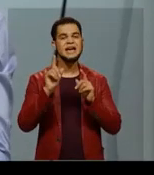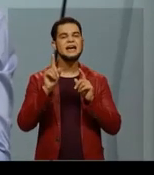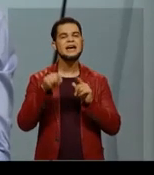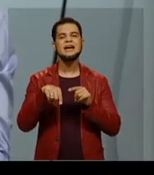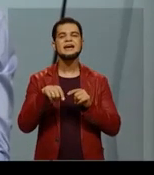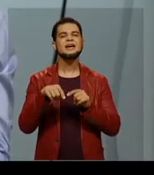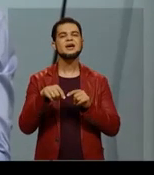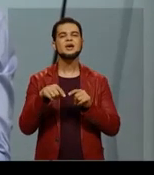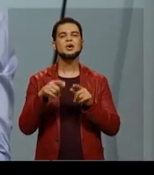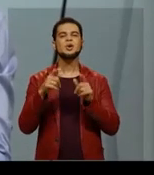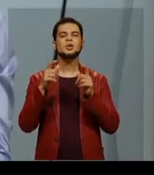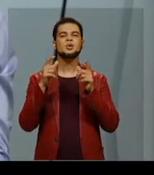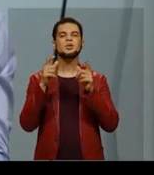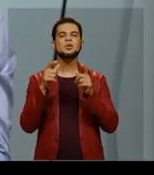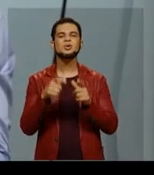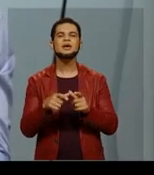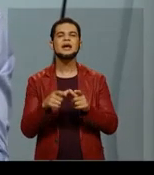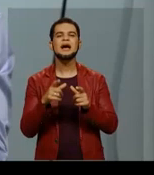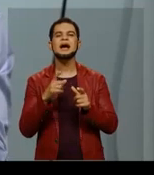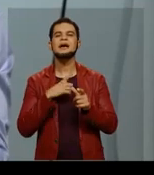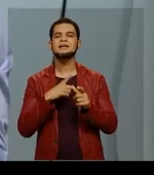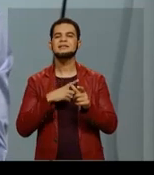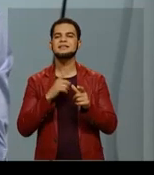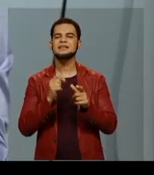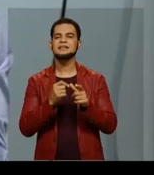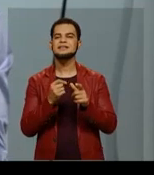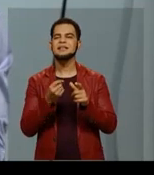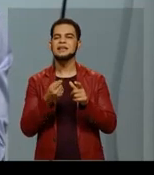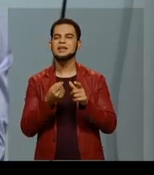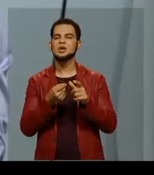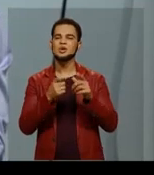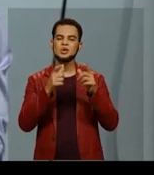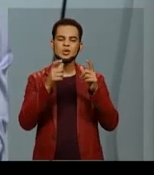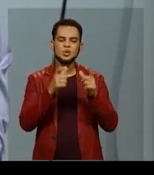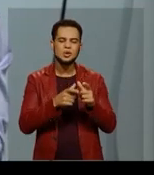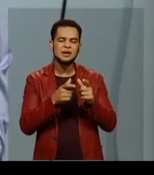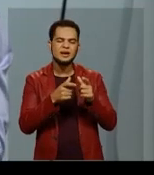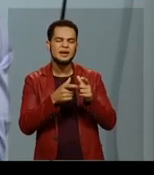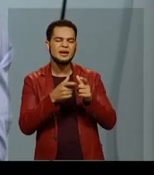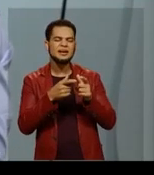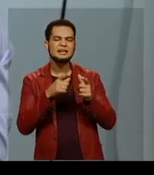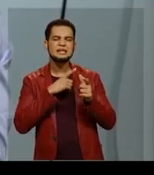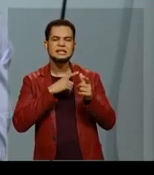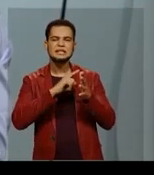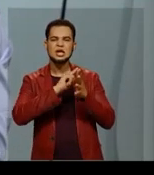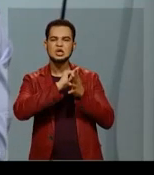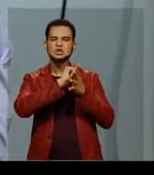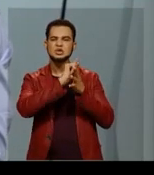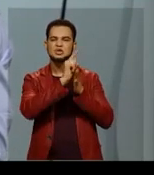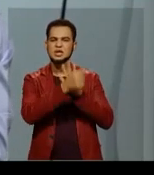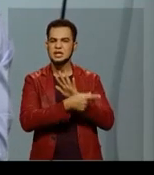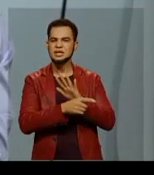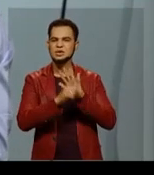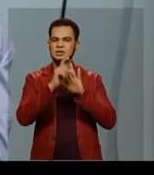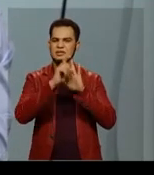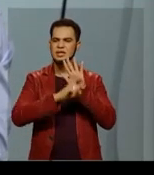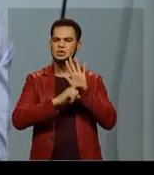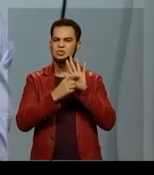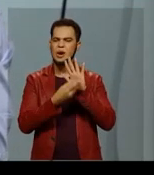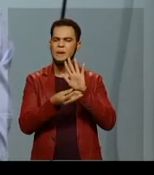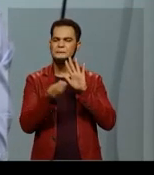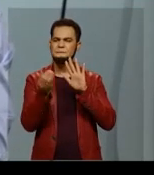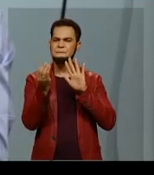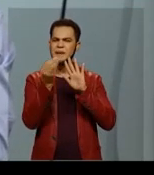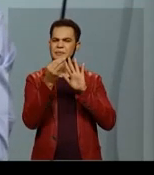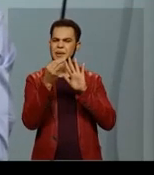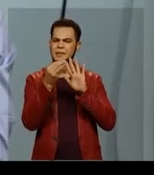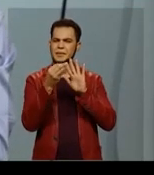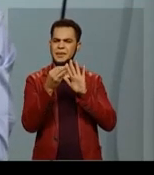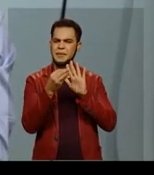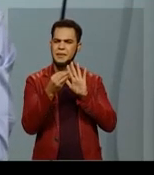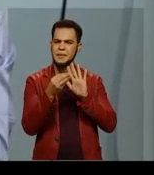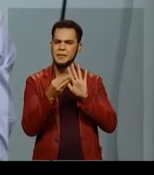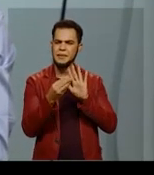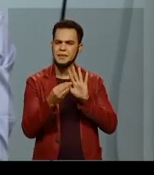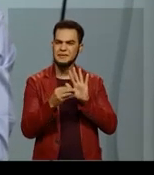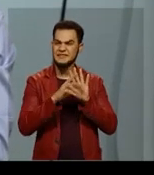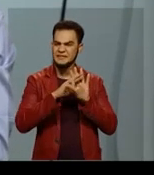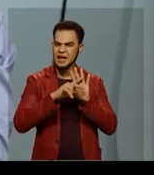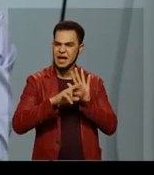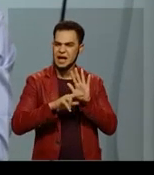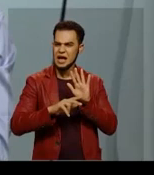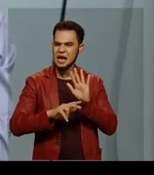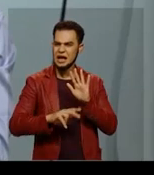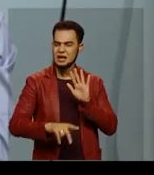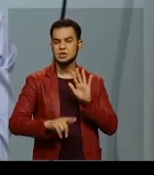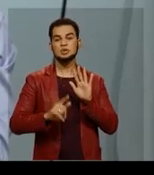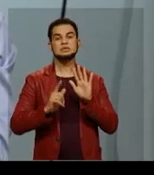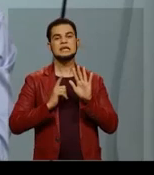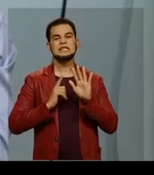textuais, que é um meio, um jornal, uma revista, no caso onde está geralmente a tirinha, onde está